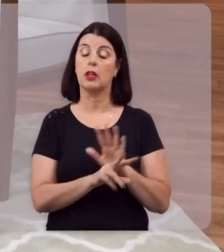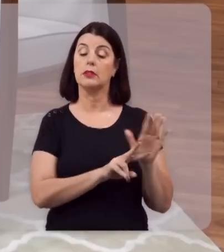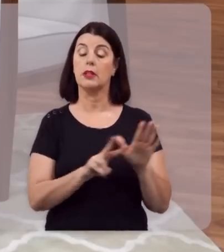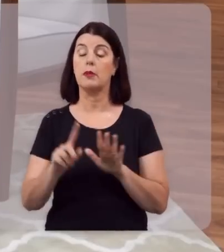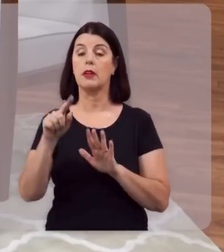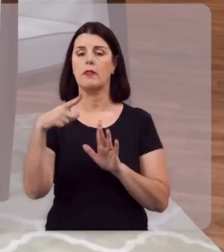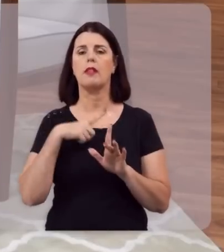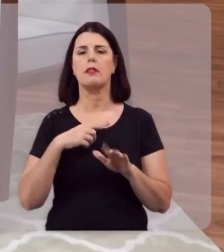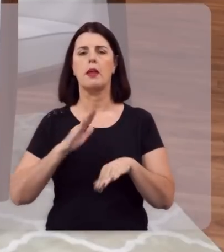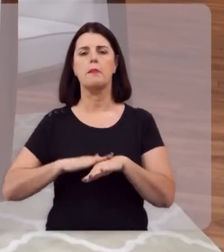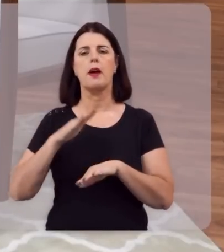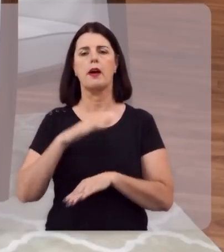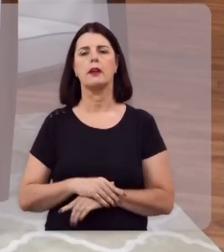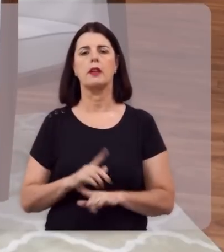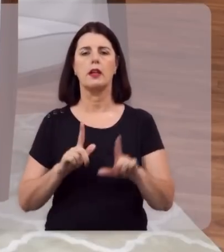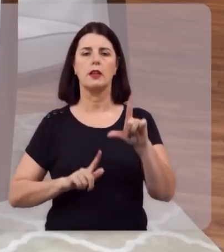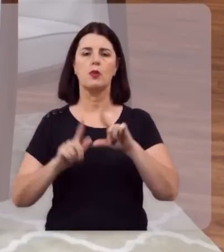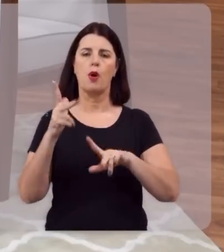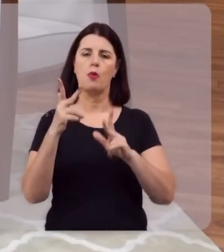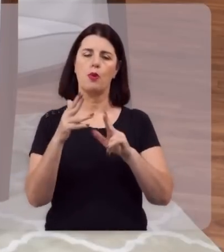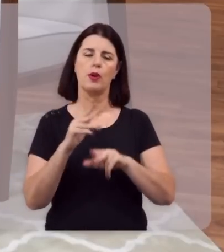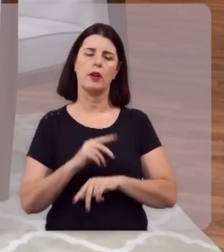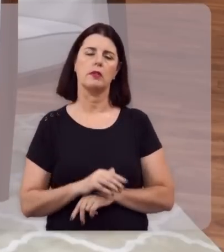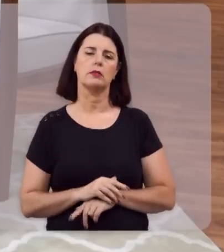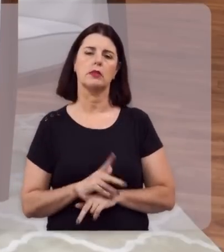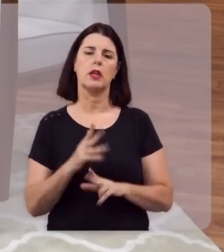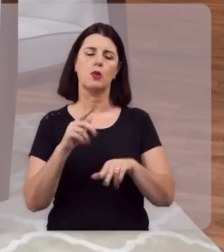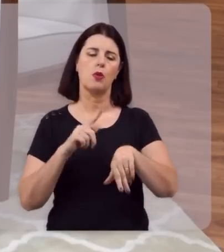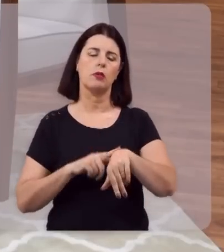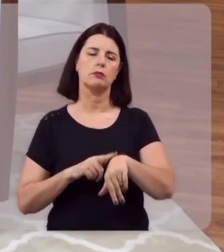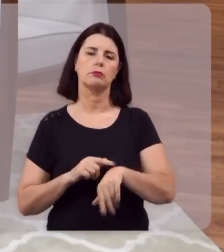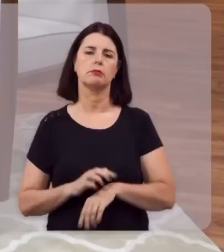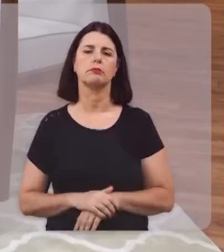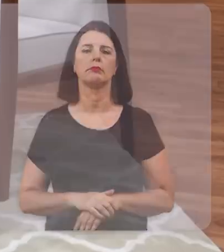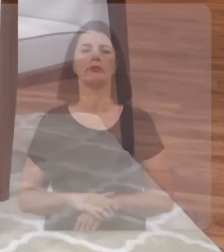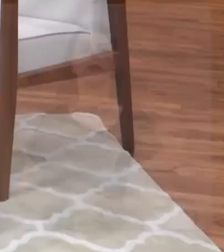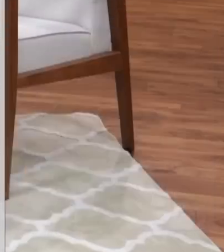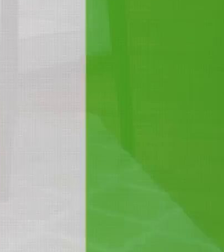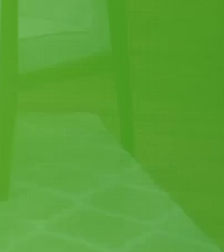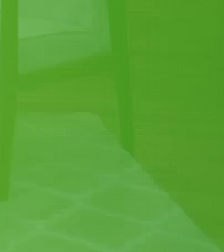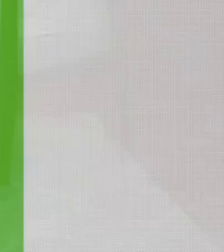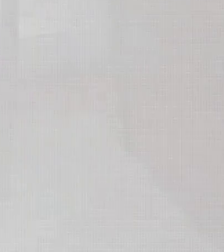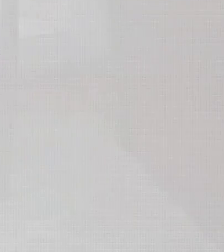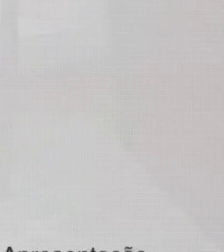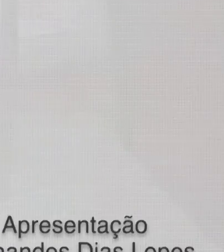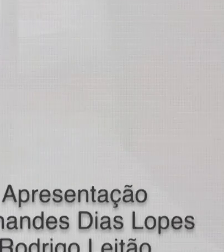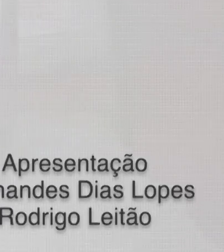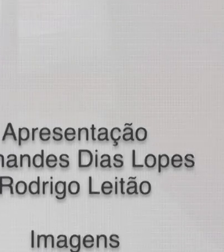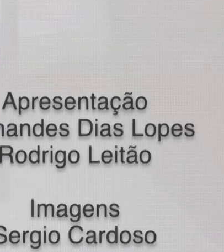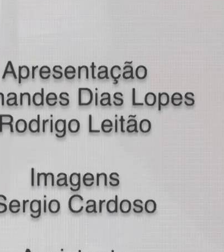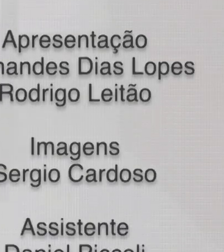mais semana que vem tem mais no mesmo horário e no mesmo canal